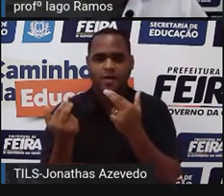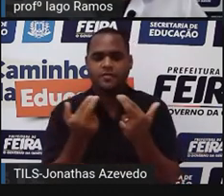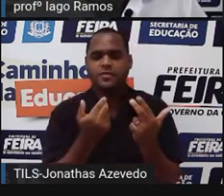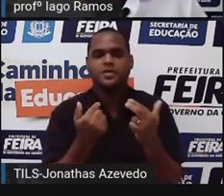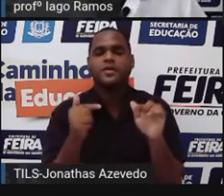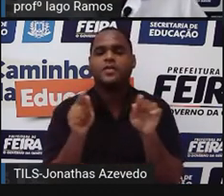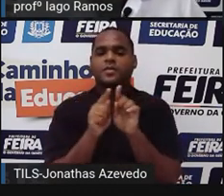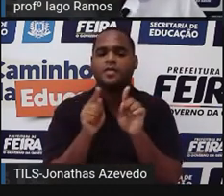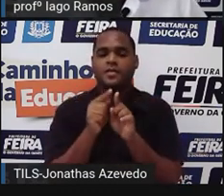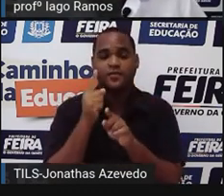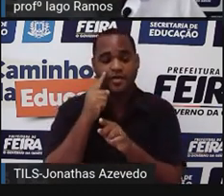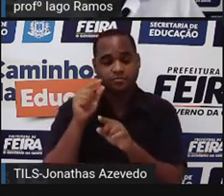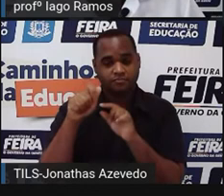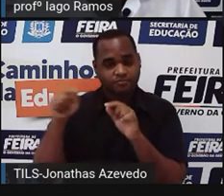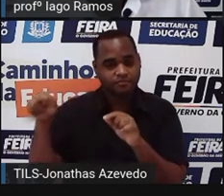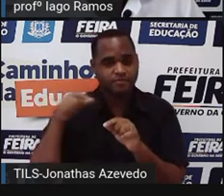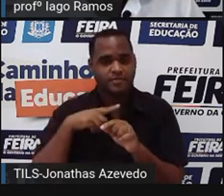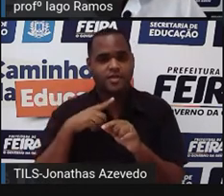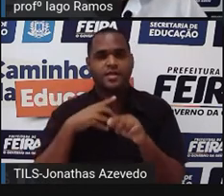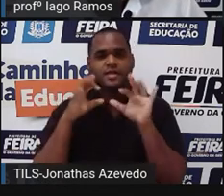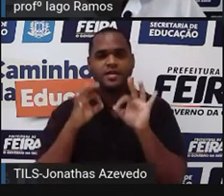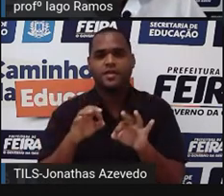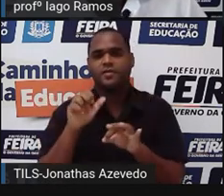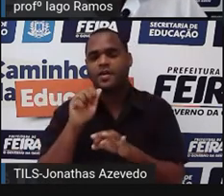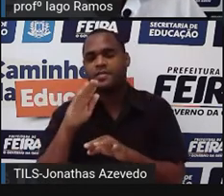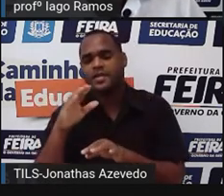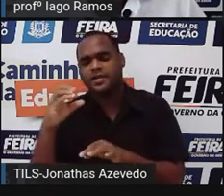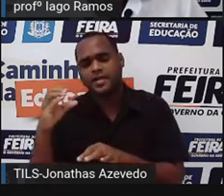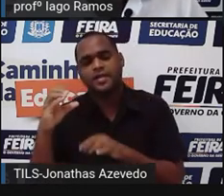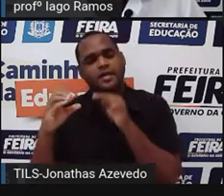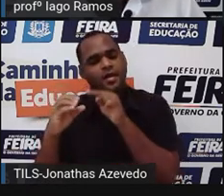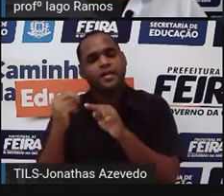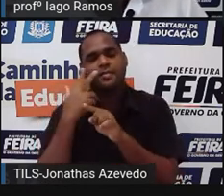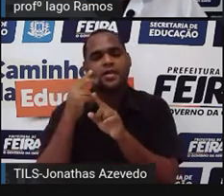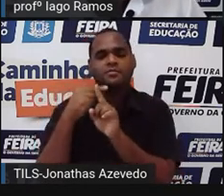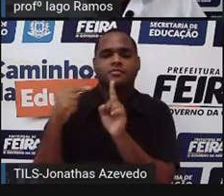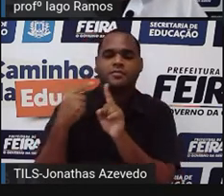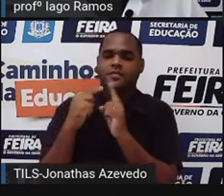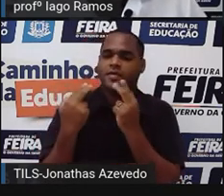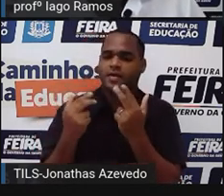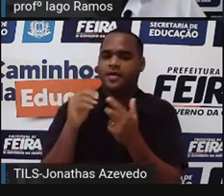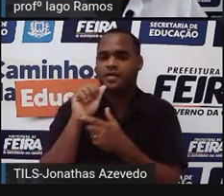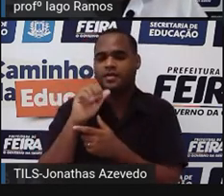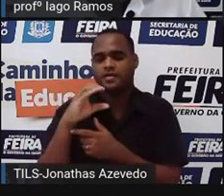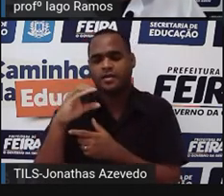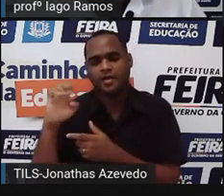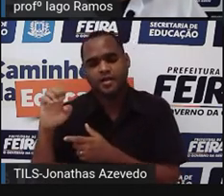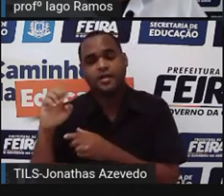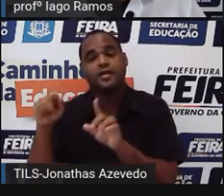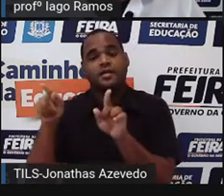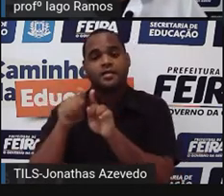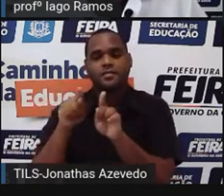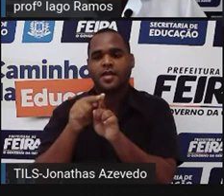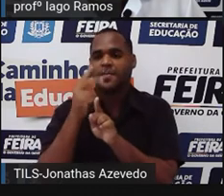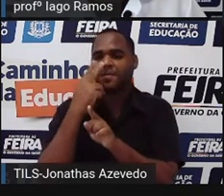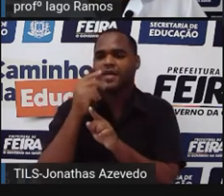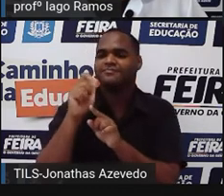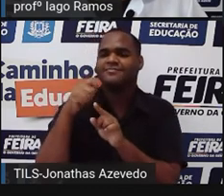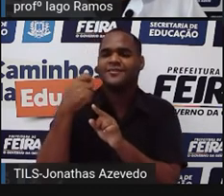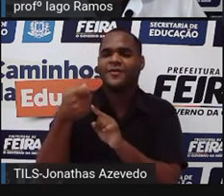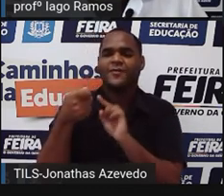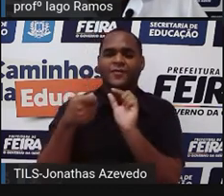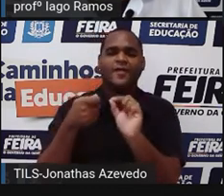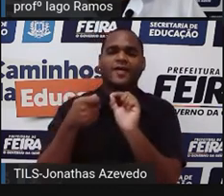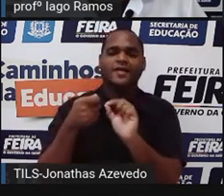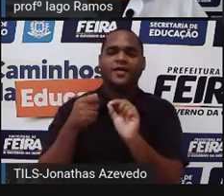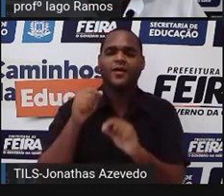vou escrever ali, certo? Esse triângulo ABC é semelhante ao triângulo ACE e semelhante tem um símbolo, tá bom?